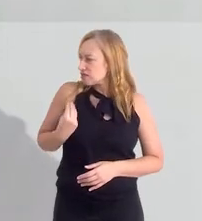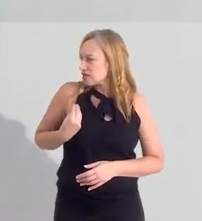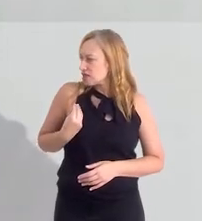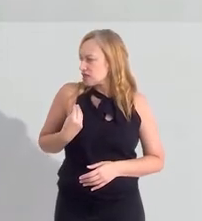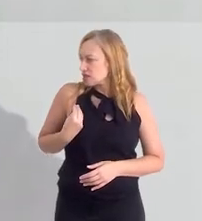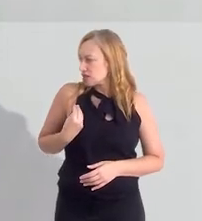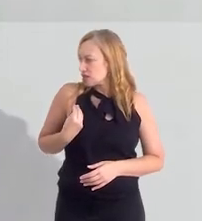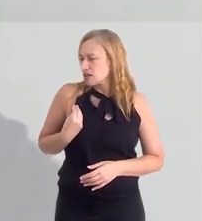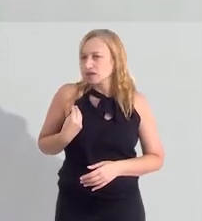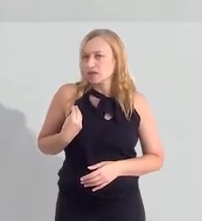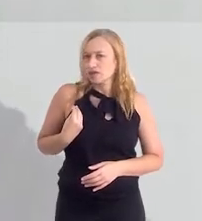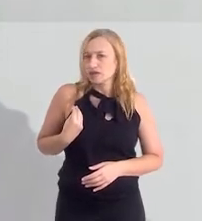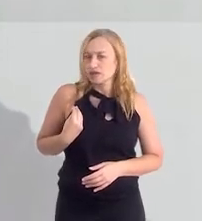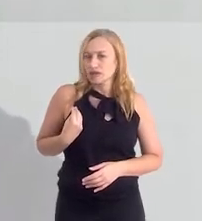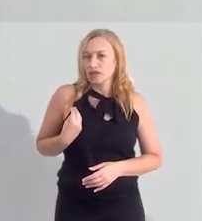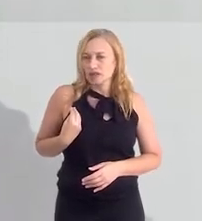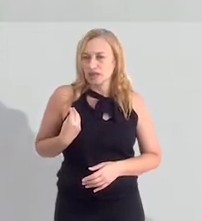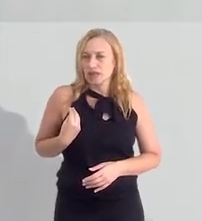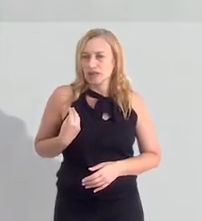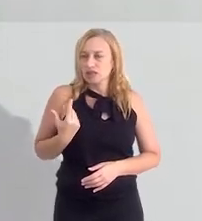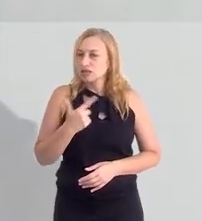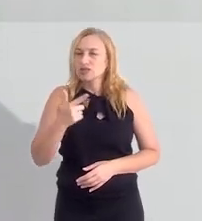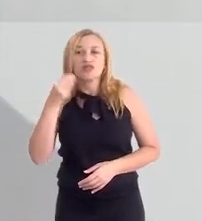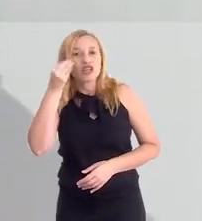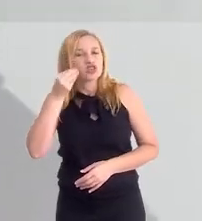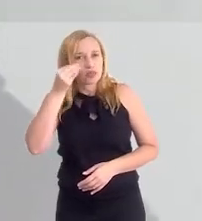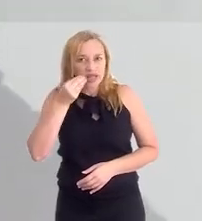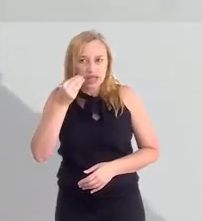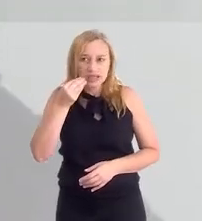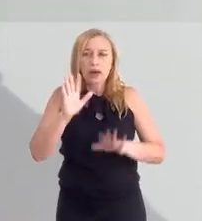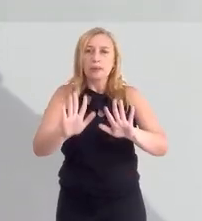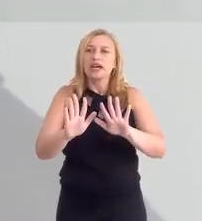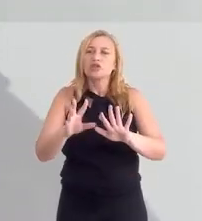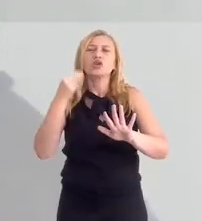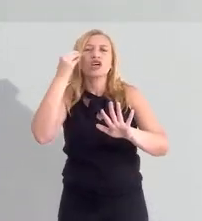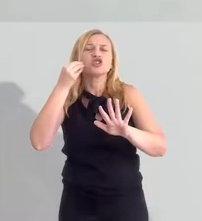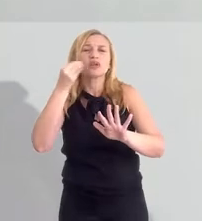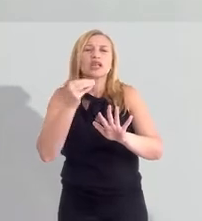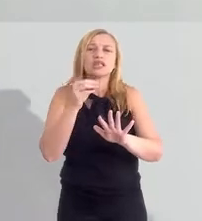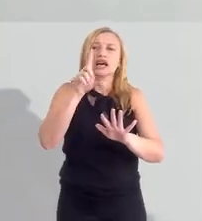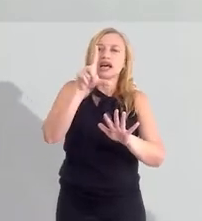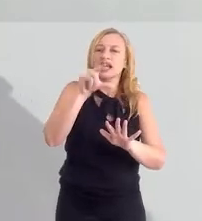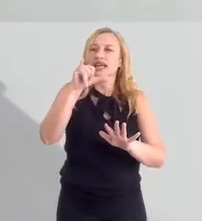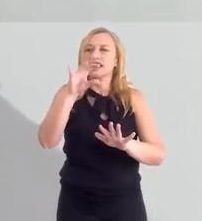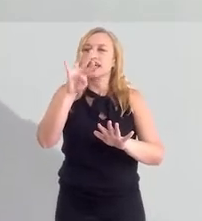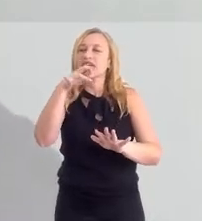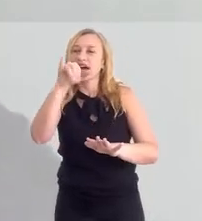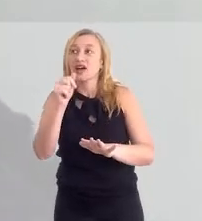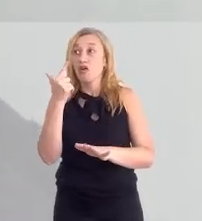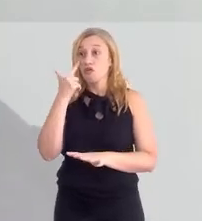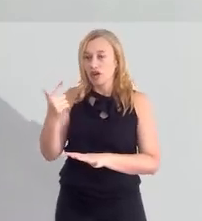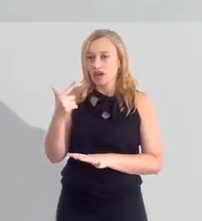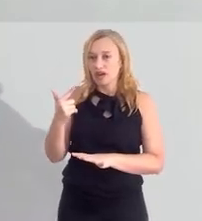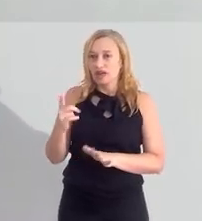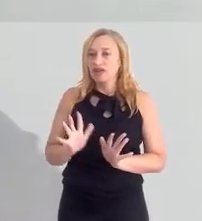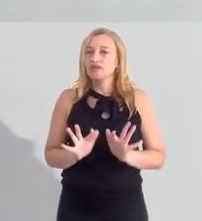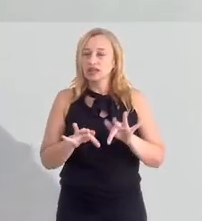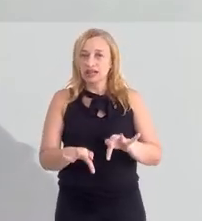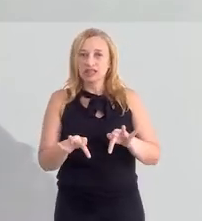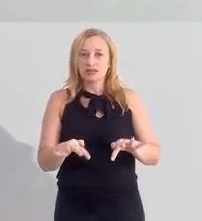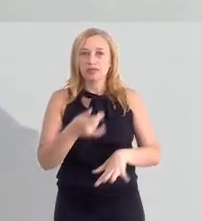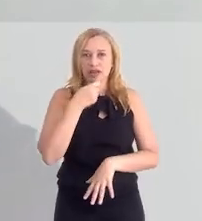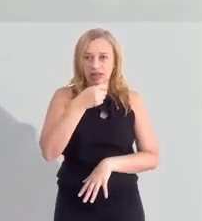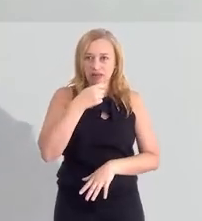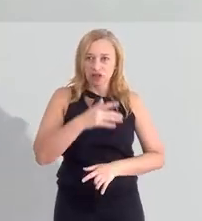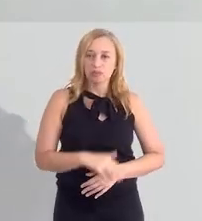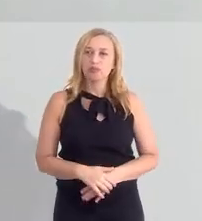vida que não seja pautada por experiências literárias. Mas o que é uma experiência literária? Veja, imaginemos que terminamos essa